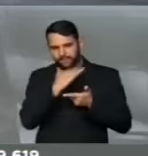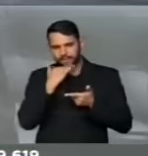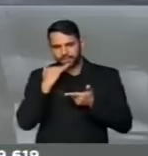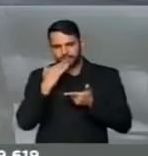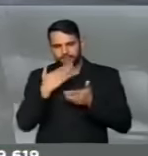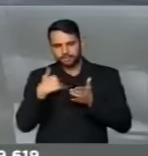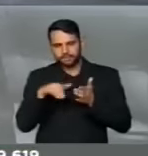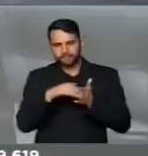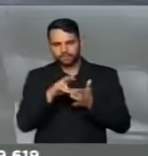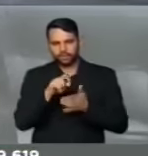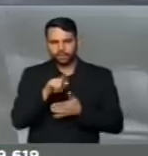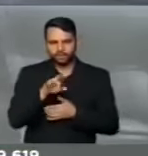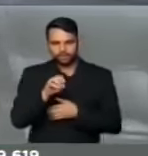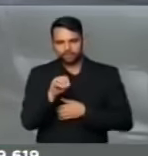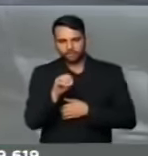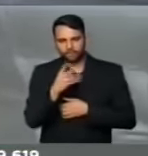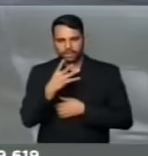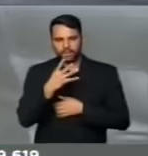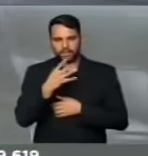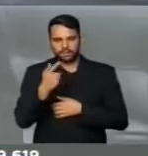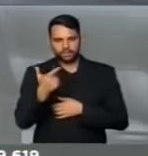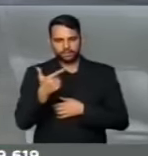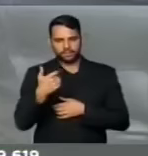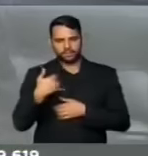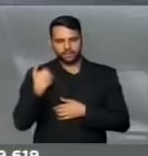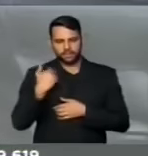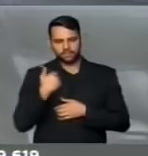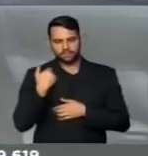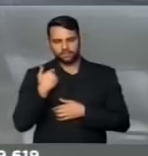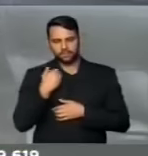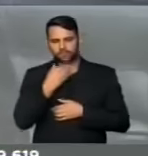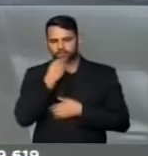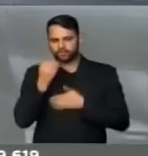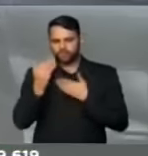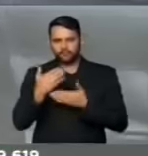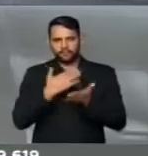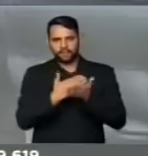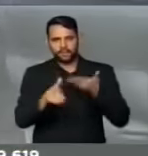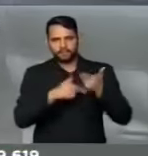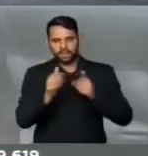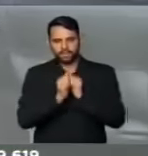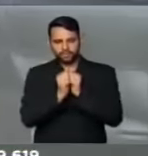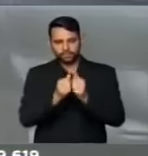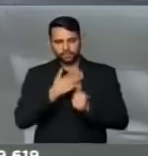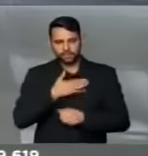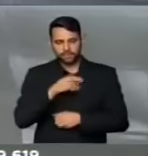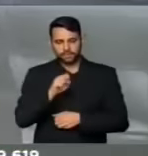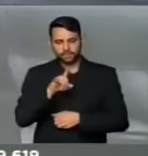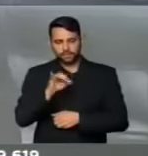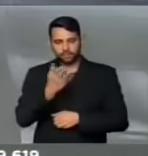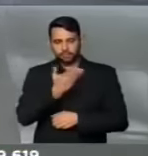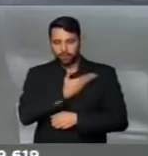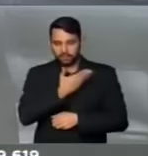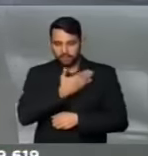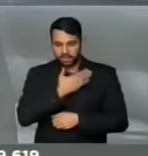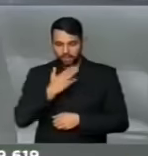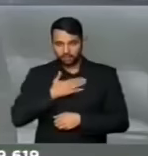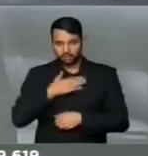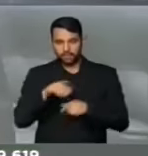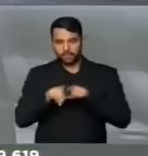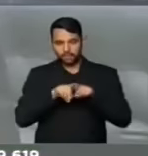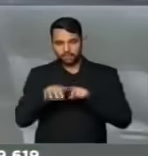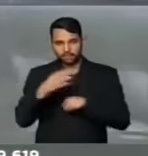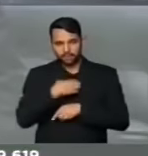múltipla dos órgãos, 42 anos de idade, menino, foi trabalhar comigo, soldado, meu amigo, meu